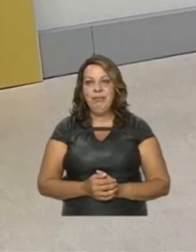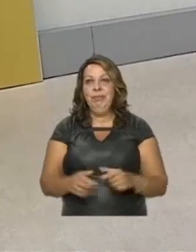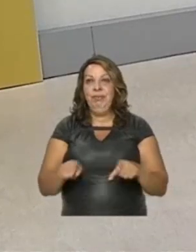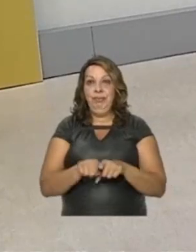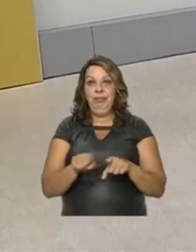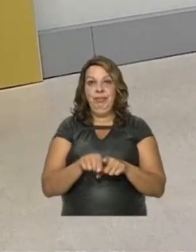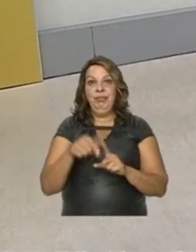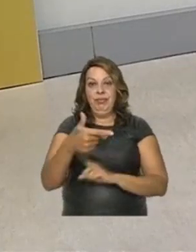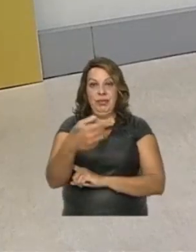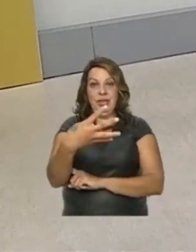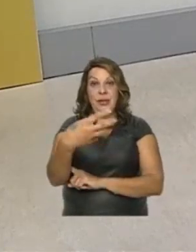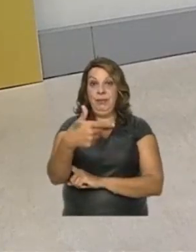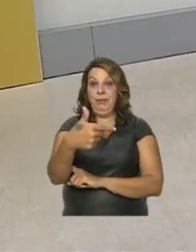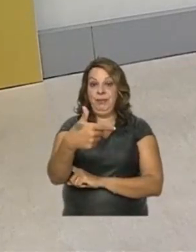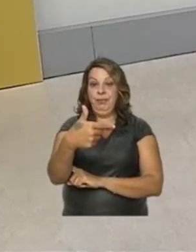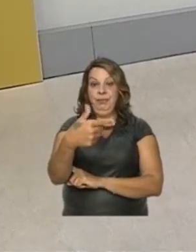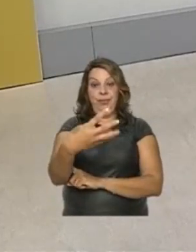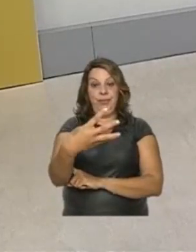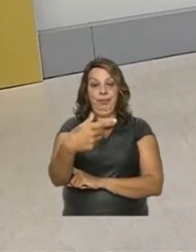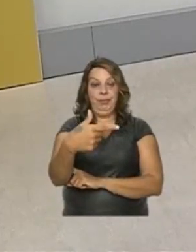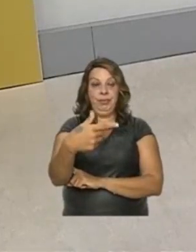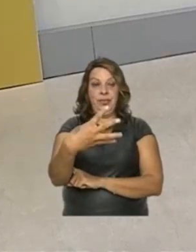também